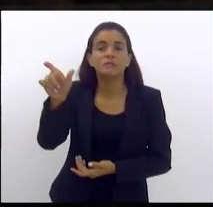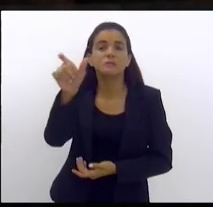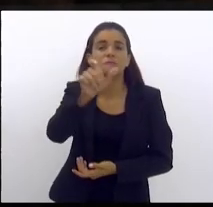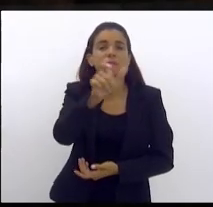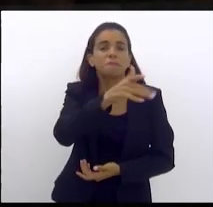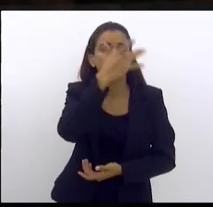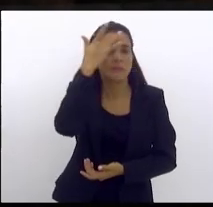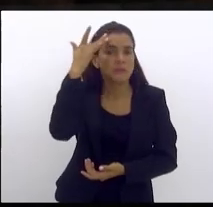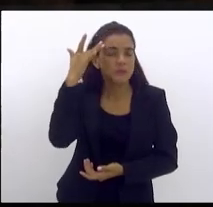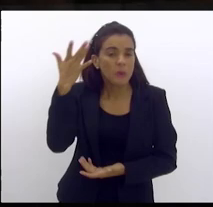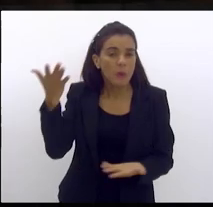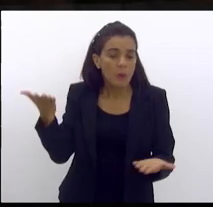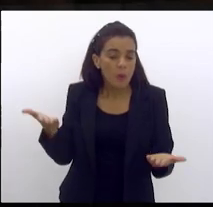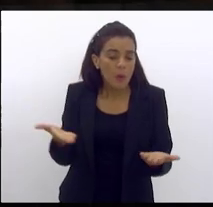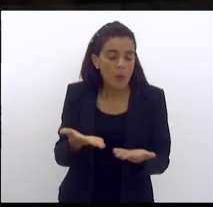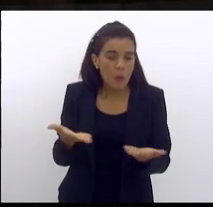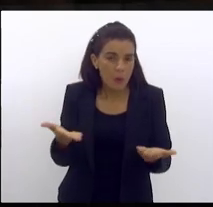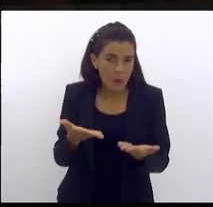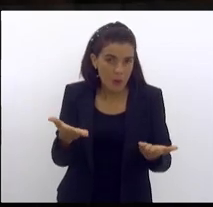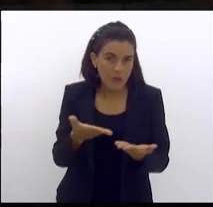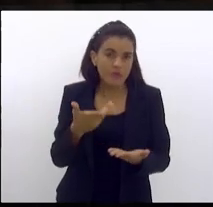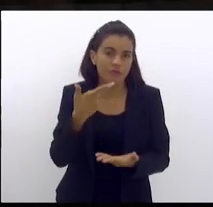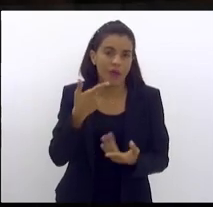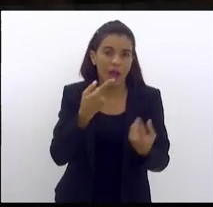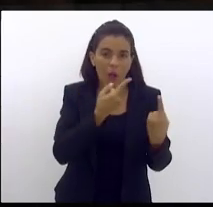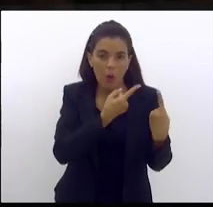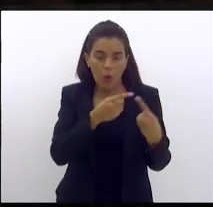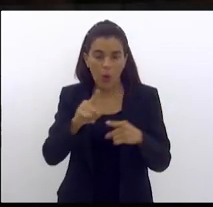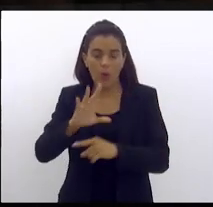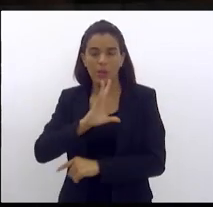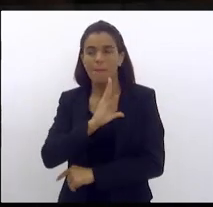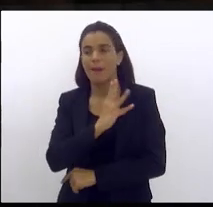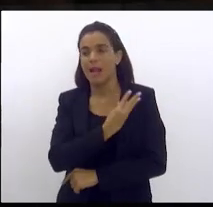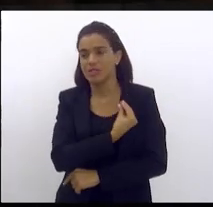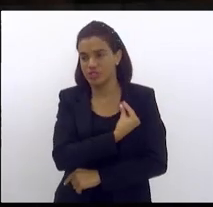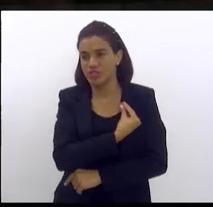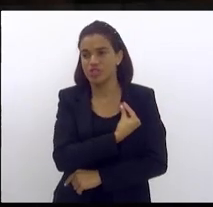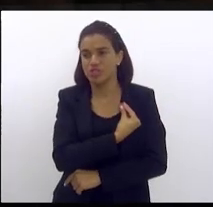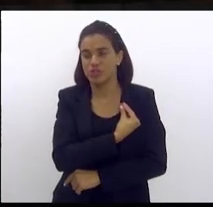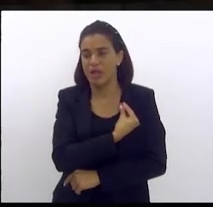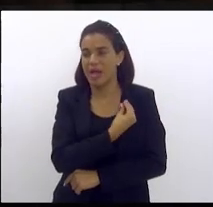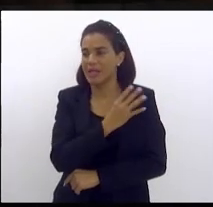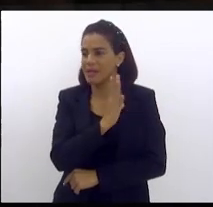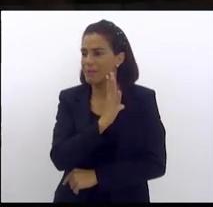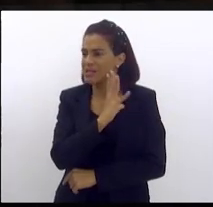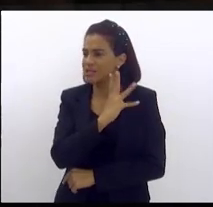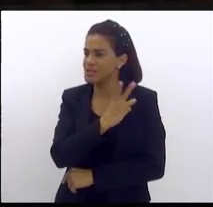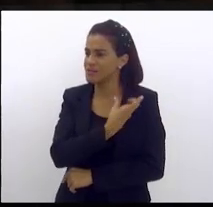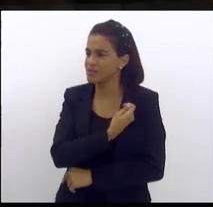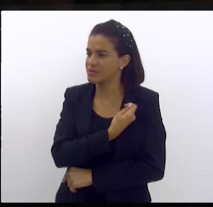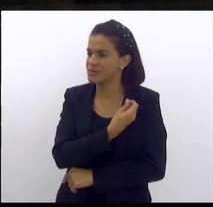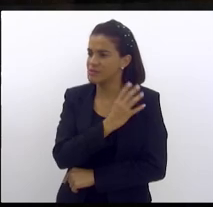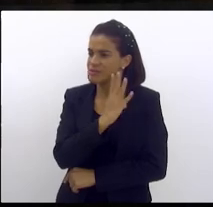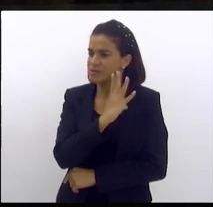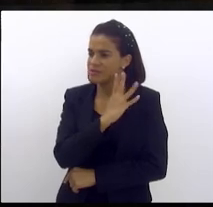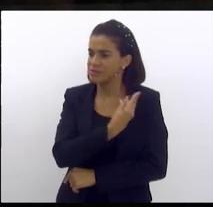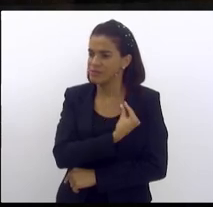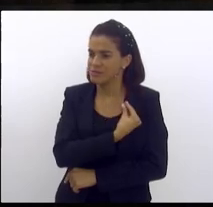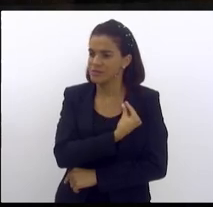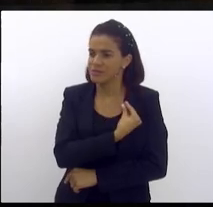que hoje fala dos palestinos defende os palestinos onde é que